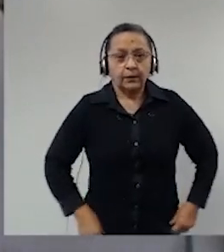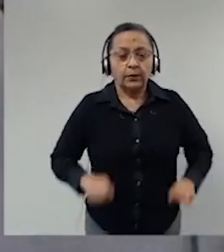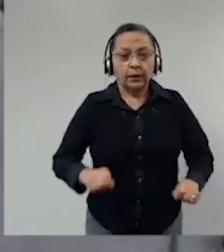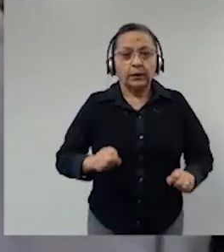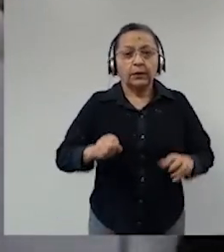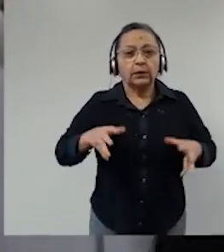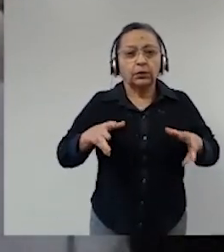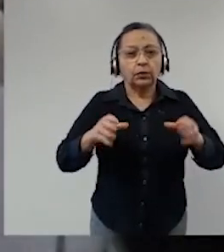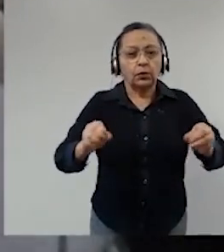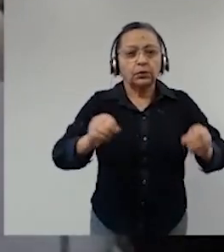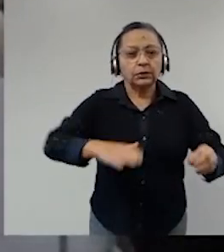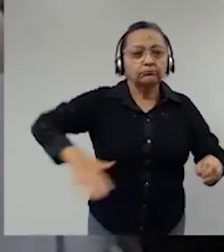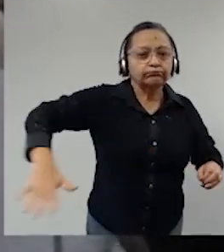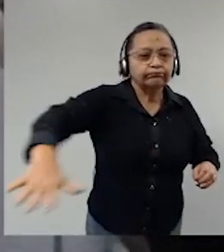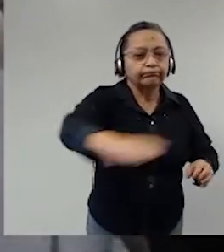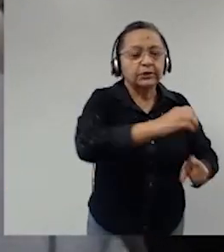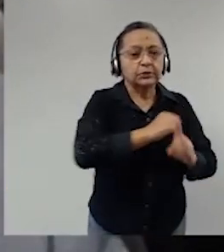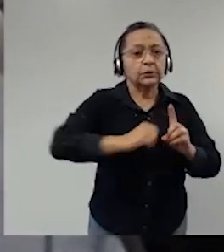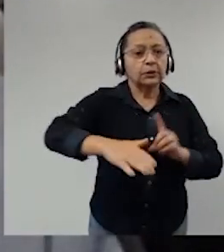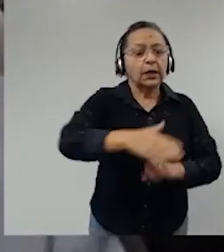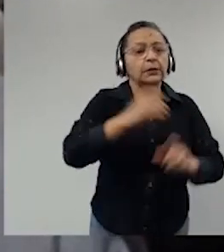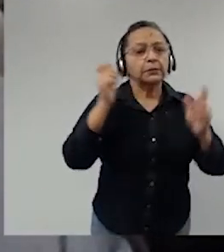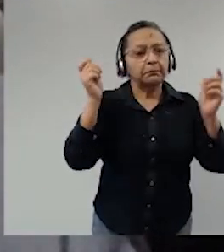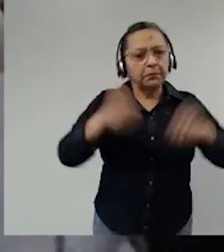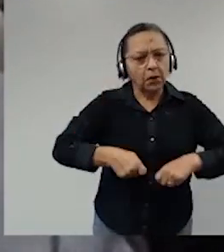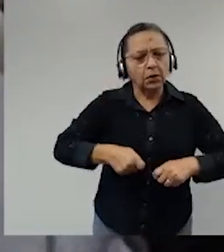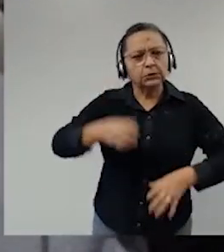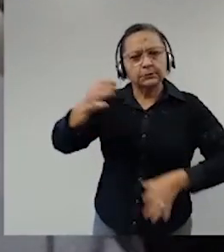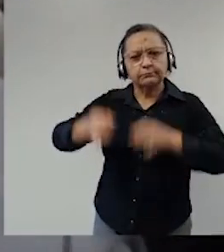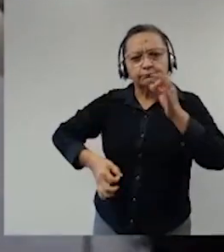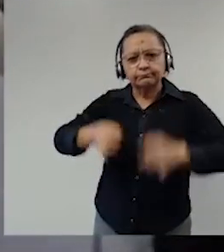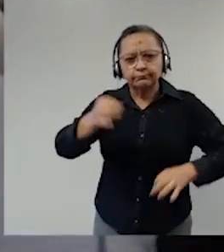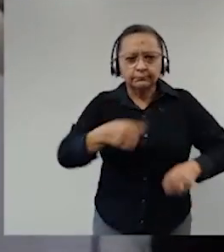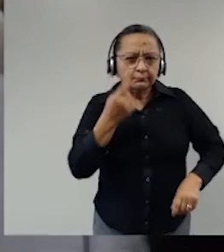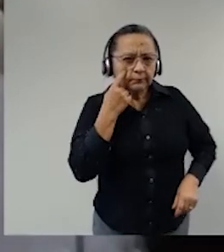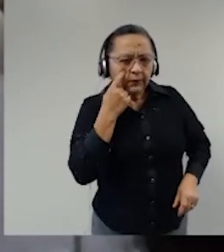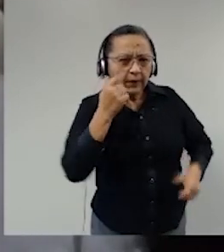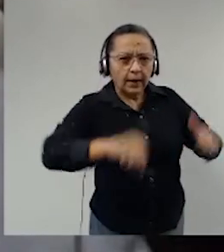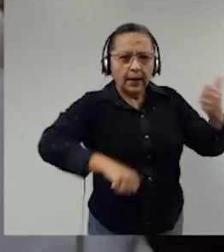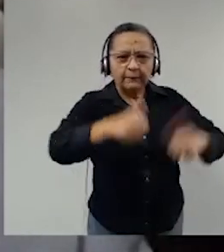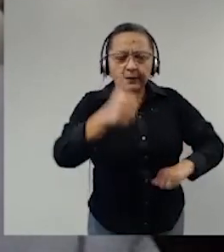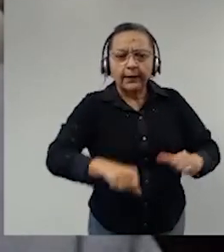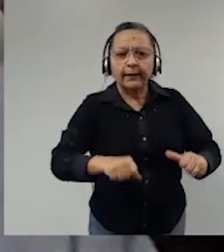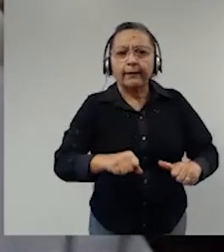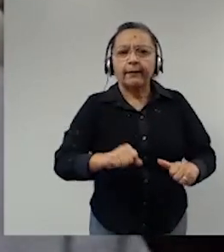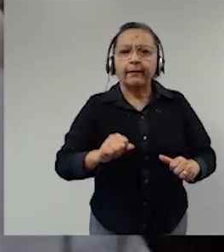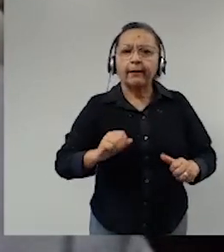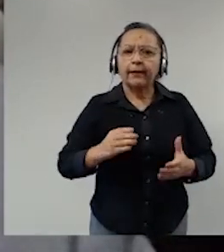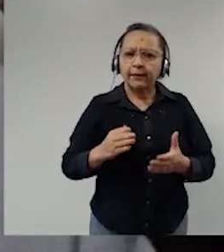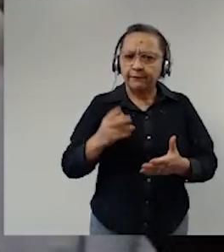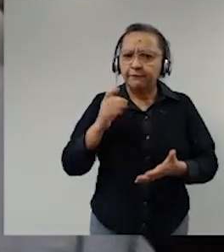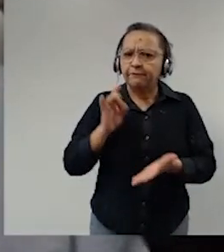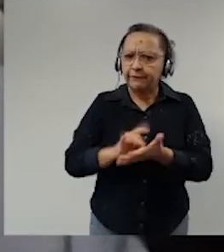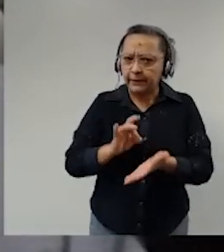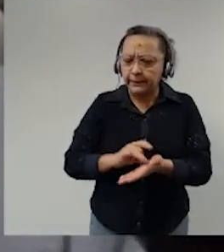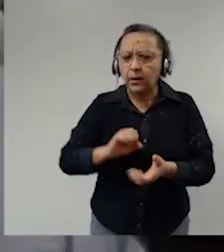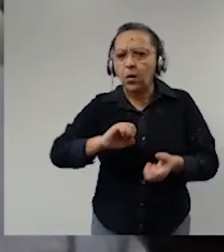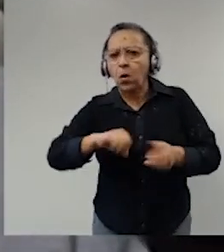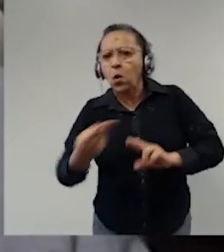possa julgar a adequação, a razoabilidade ou até mesmo a suficiência das